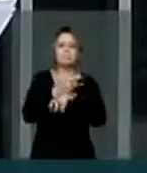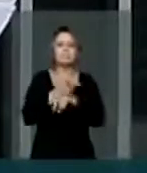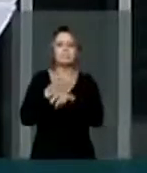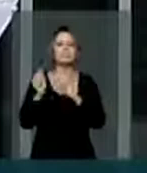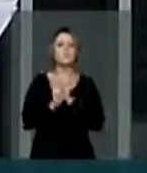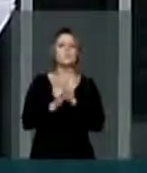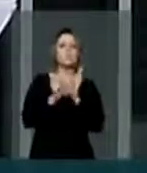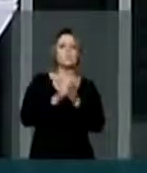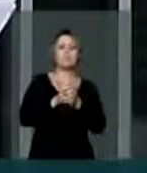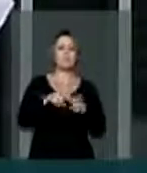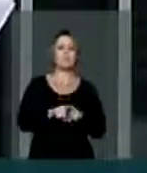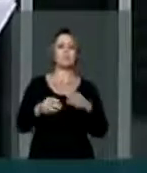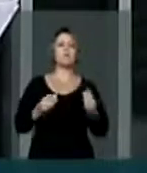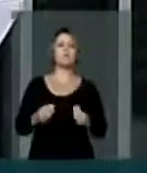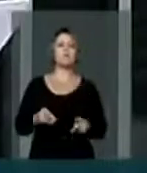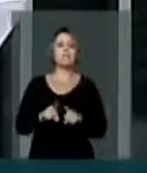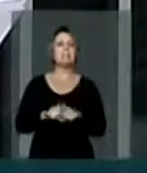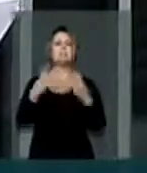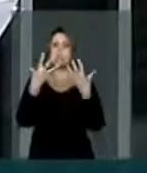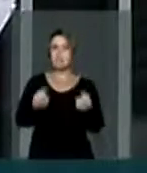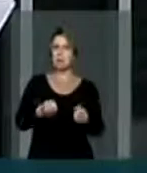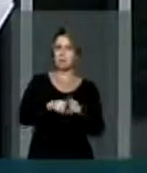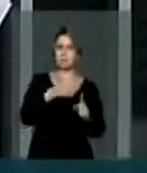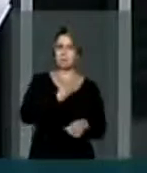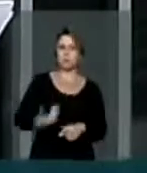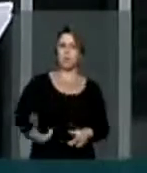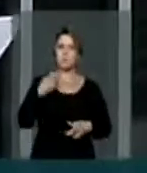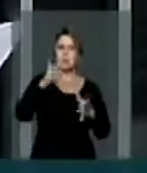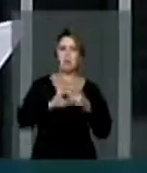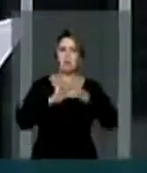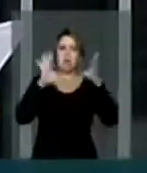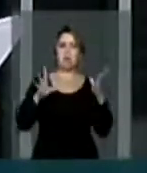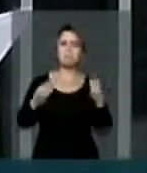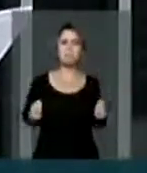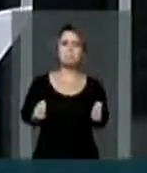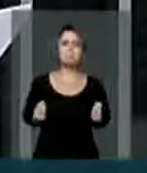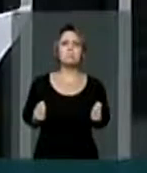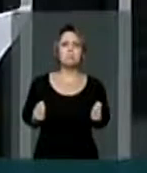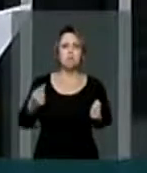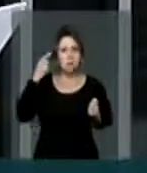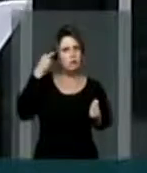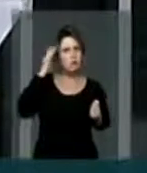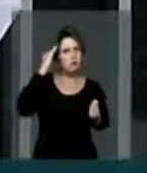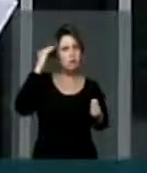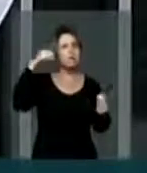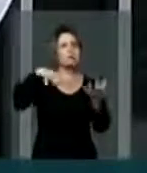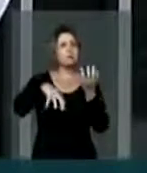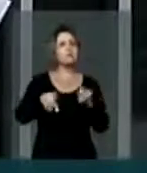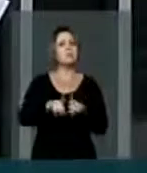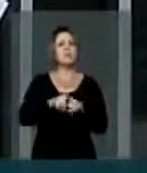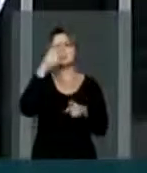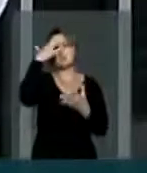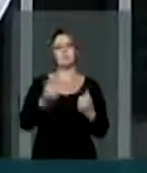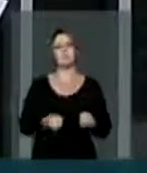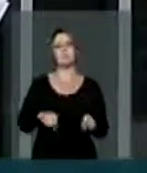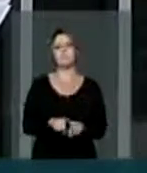facilitar que o usuário de drogas se droguem com aval do Estado? Creio que não será esse o entendimento do Congresso, pois conforme pesquisa que o